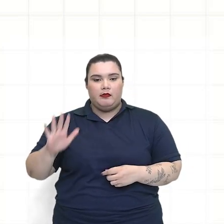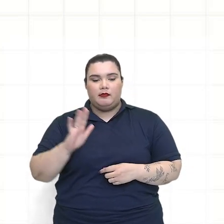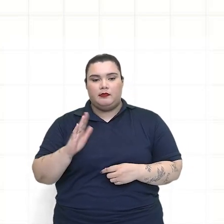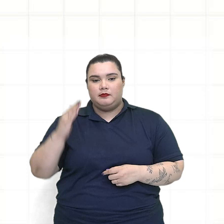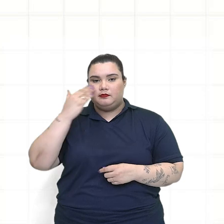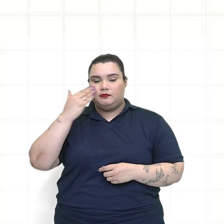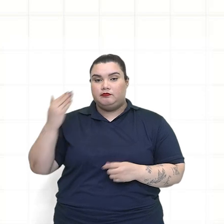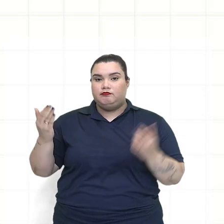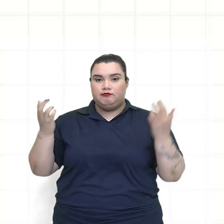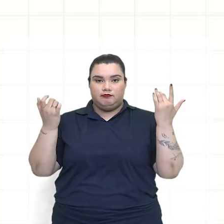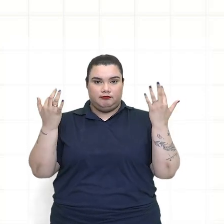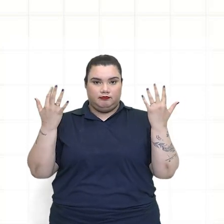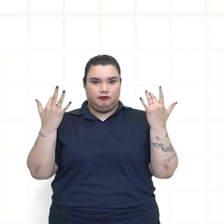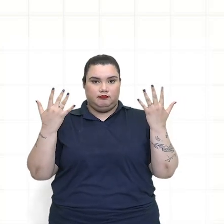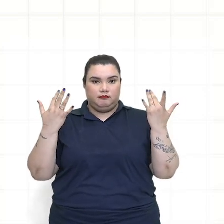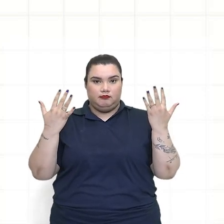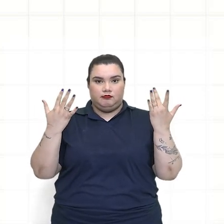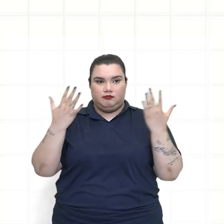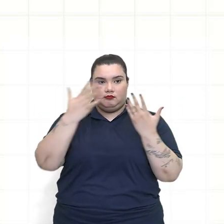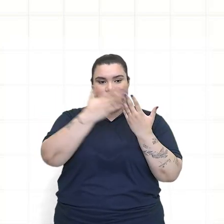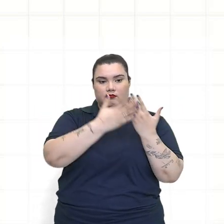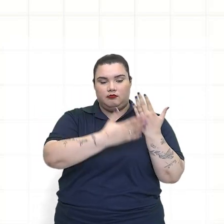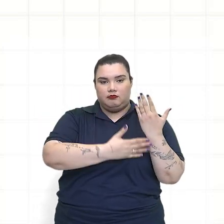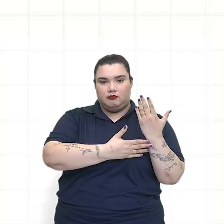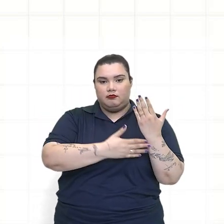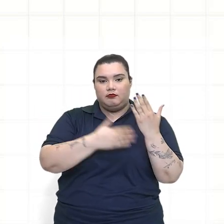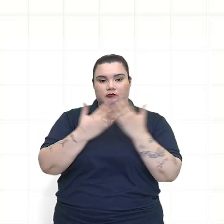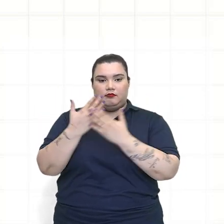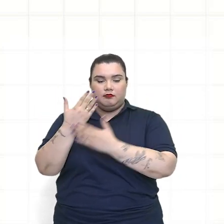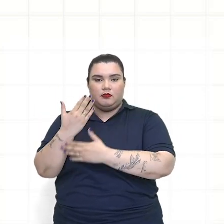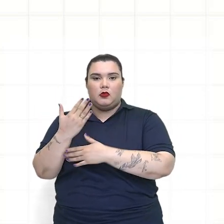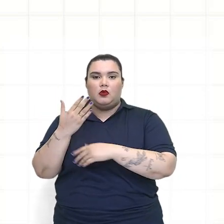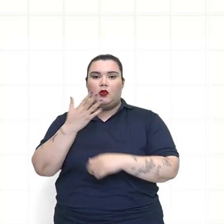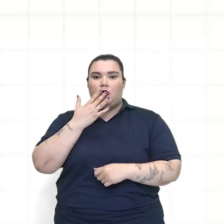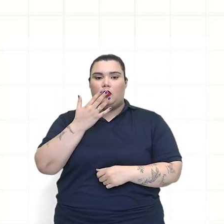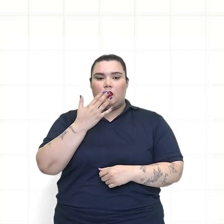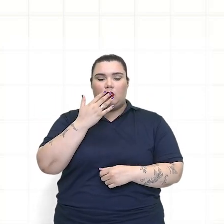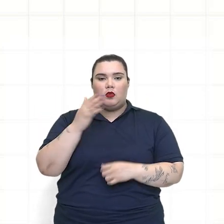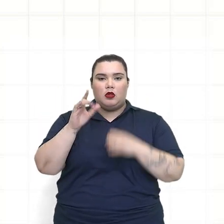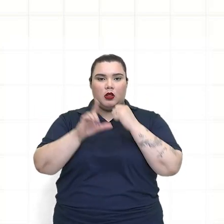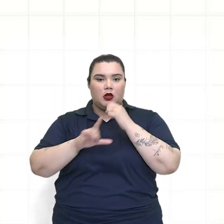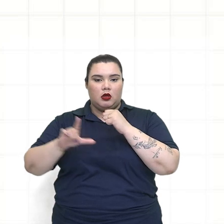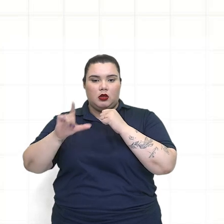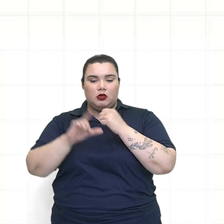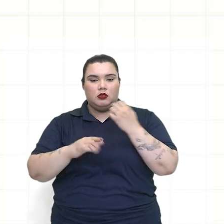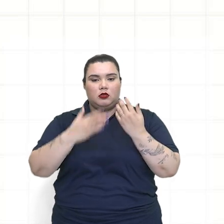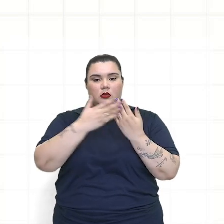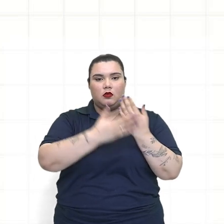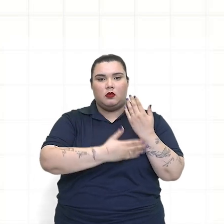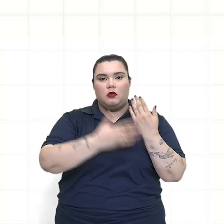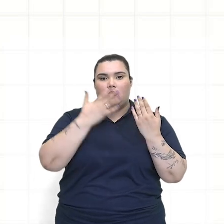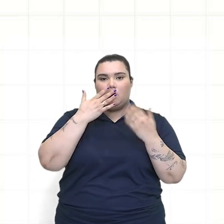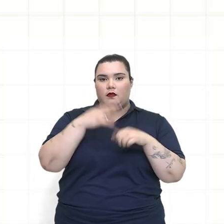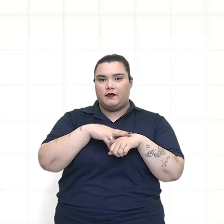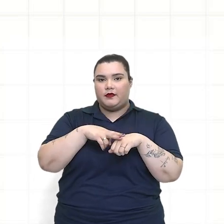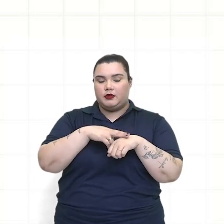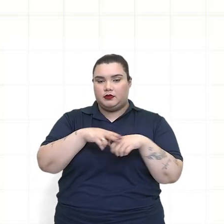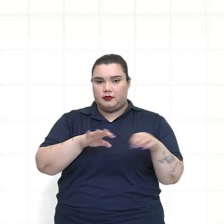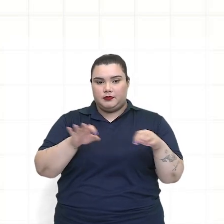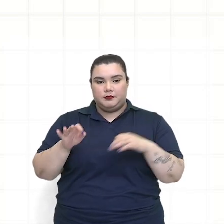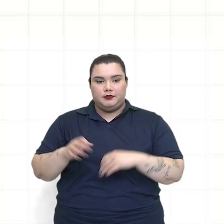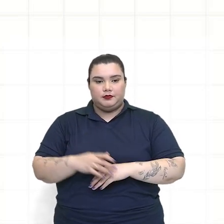né, das duas mãos de uma pessoa, né, uma com a cor alaranjada ali e outra com a cor